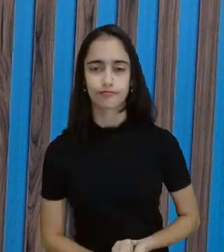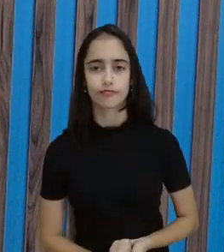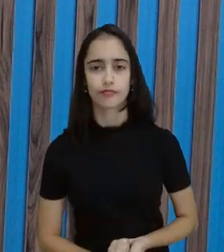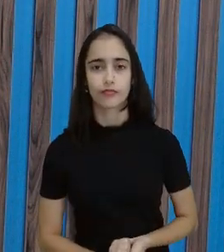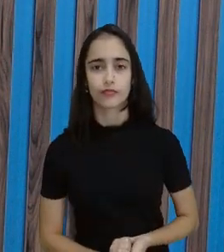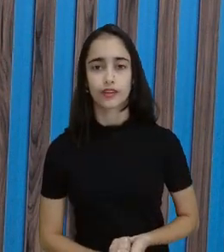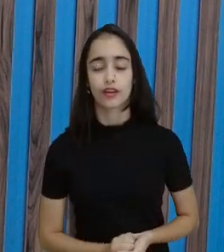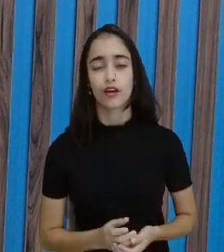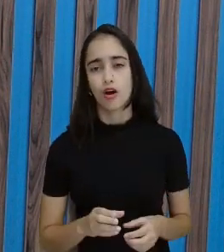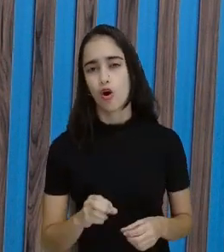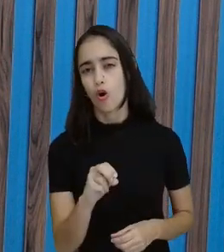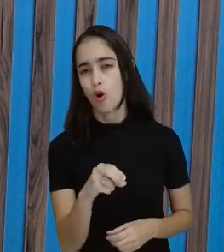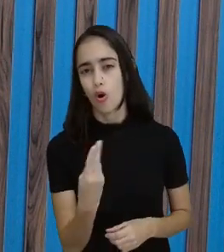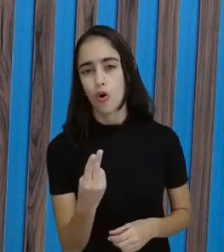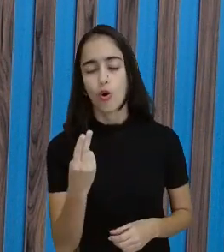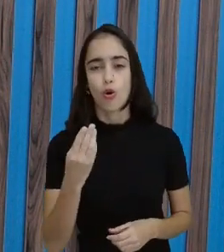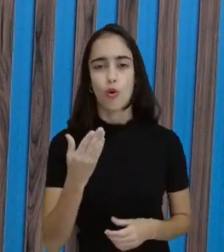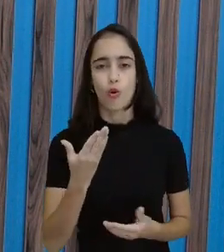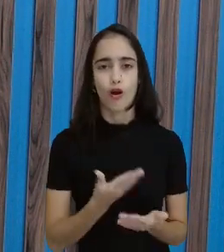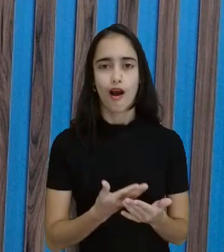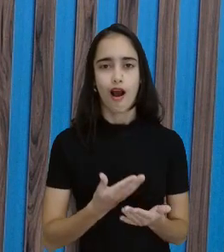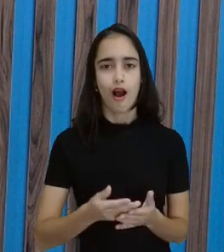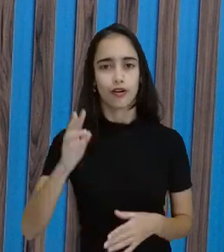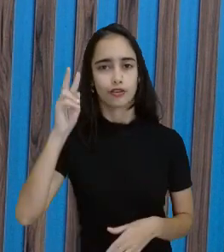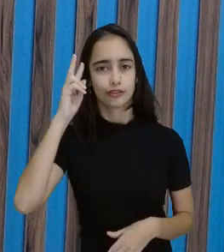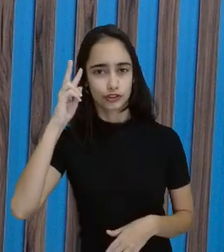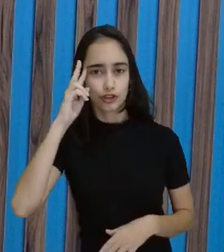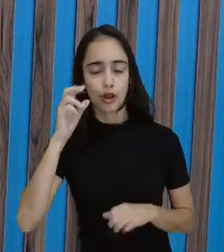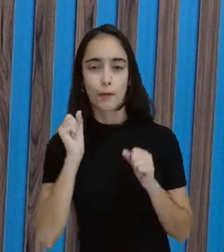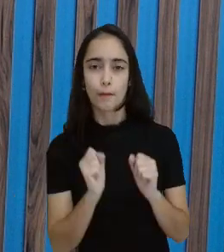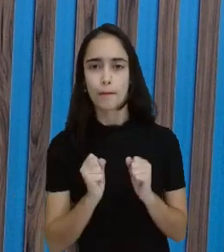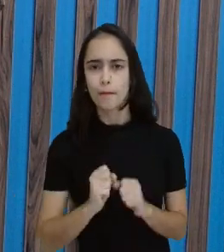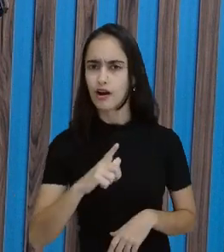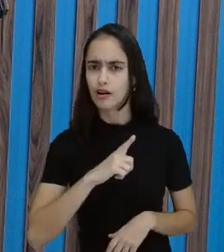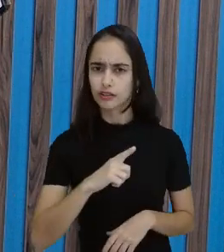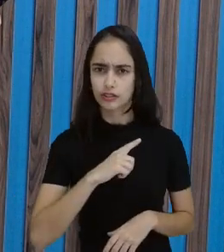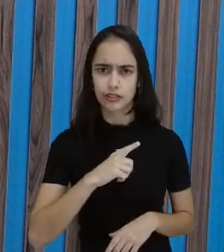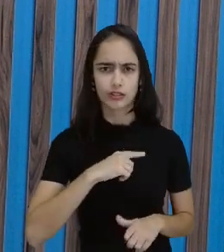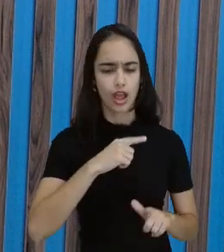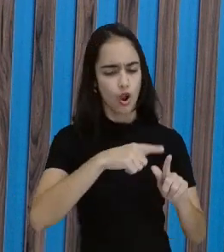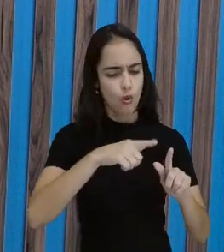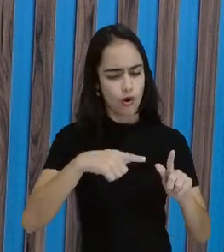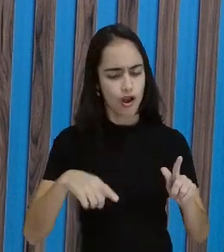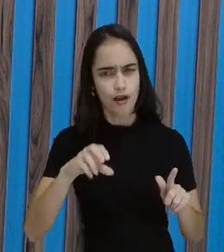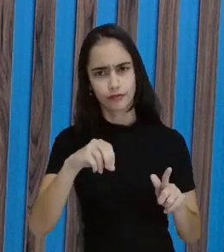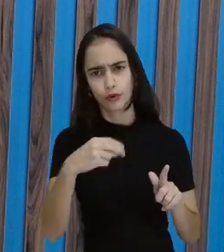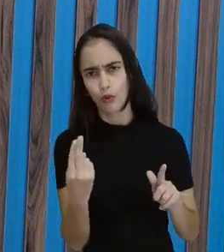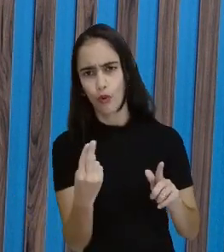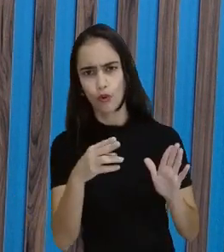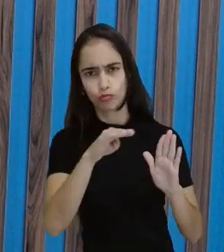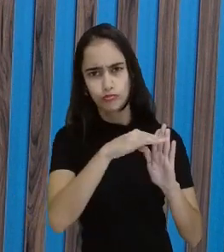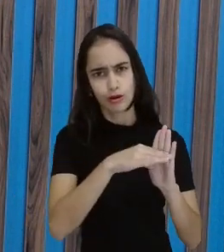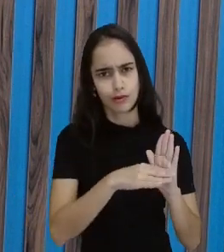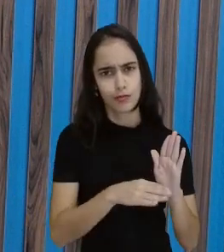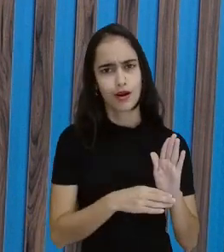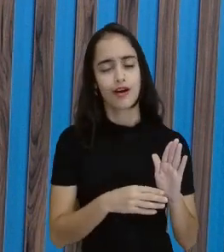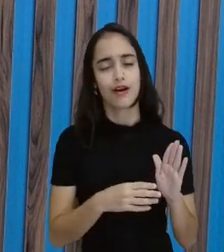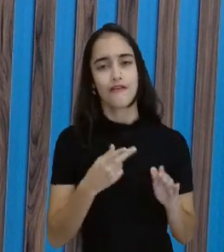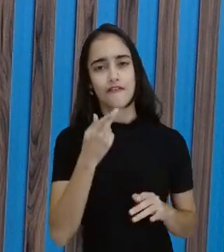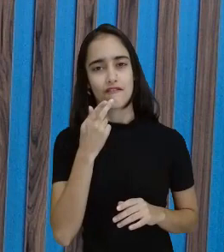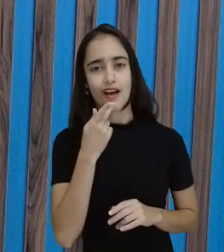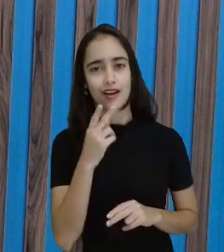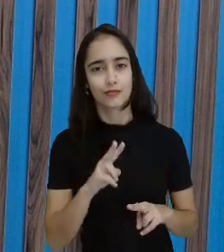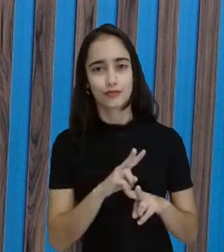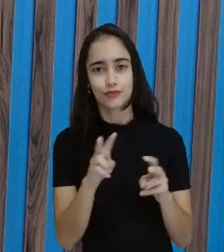aula de história pode ter um gráfico ou uma tabela relacionado a quê? Aos pontos históricos, quais